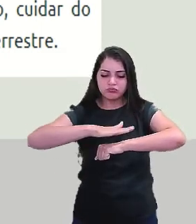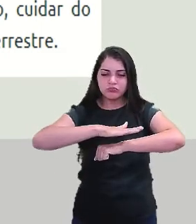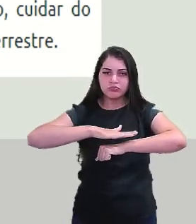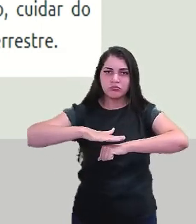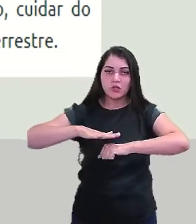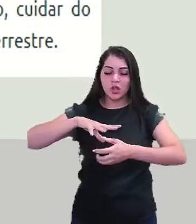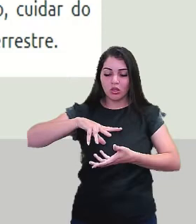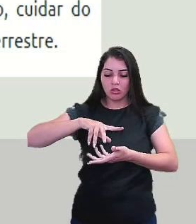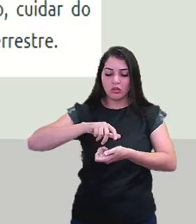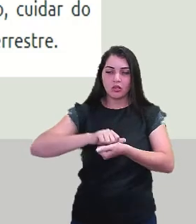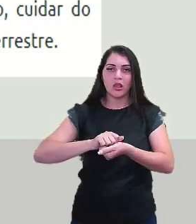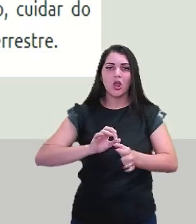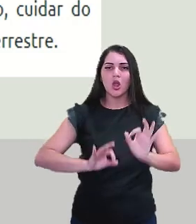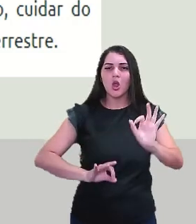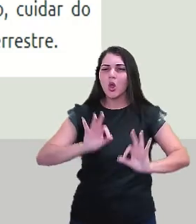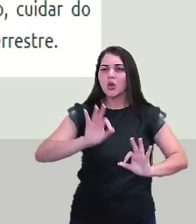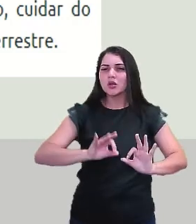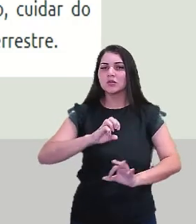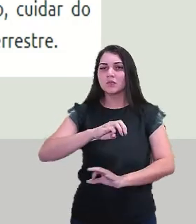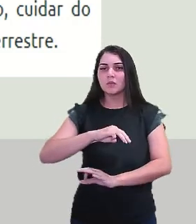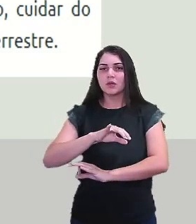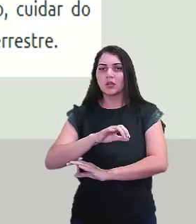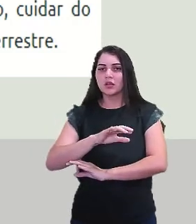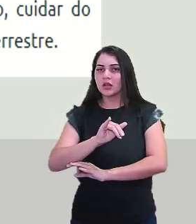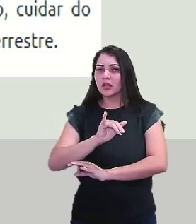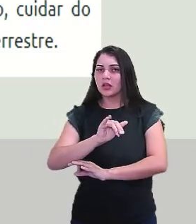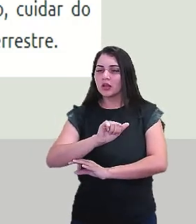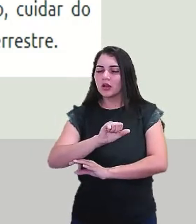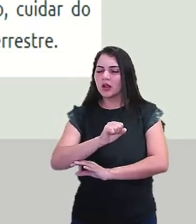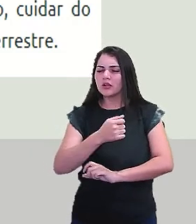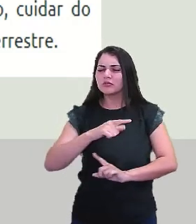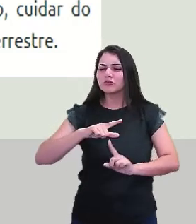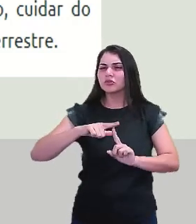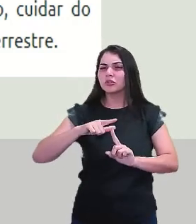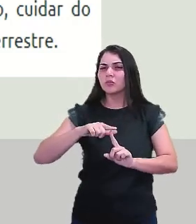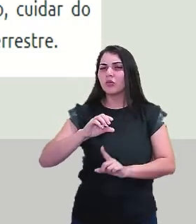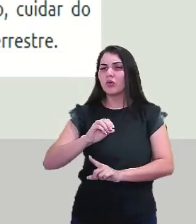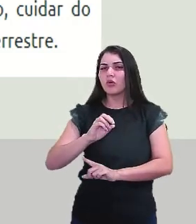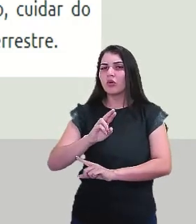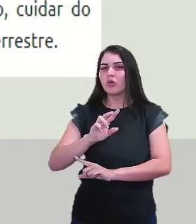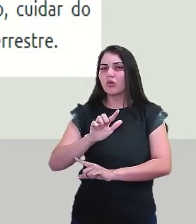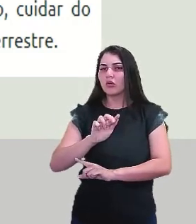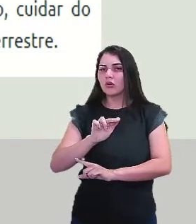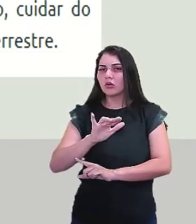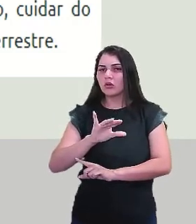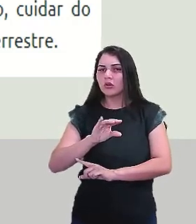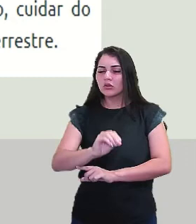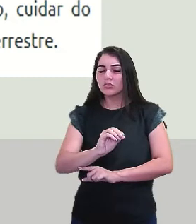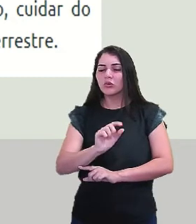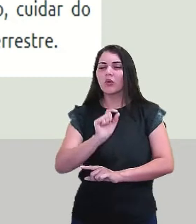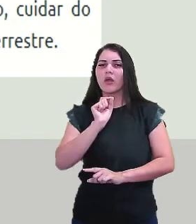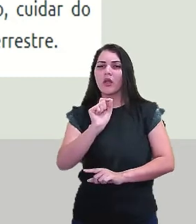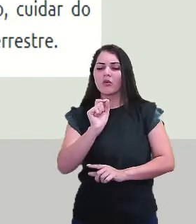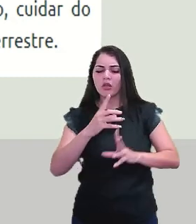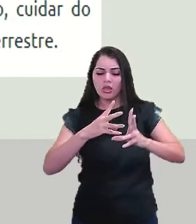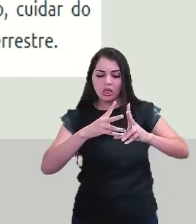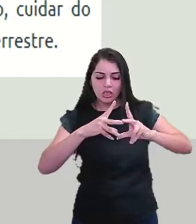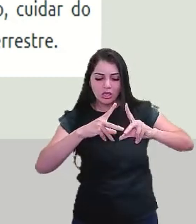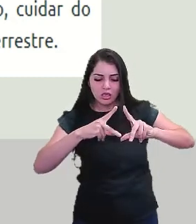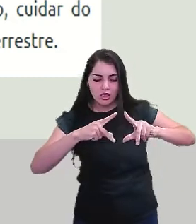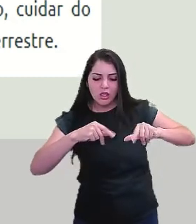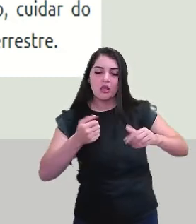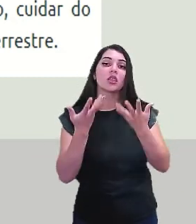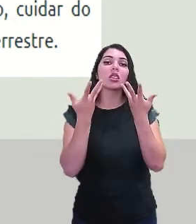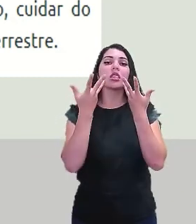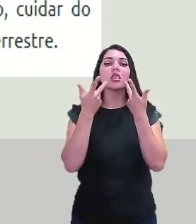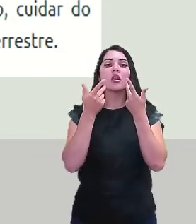é formado por minerais e matéria orgânica que vem da decomposição dos animais e dos